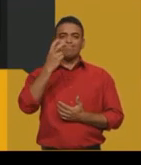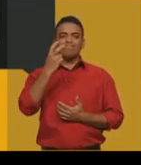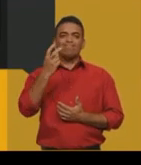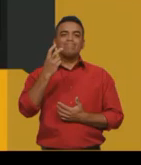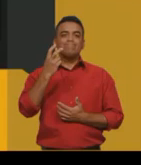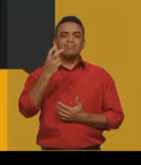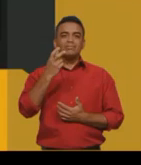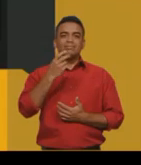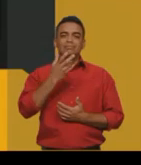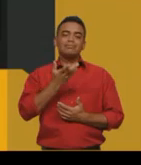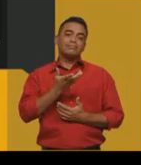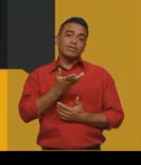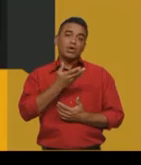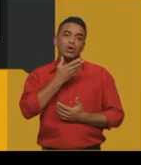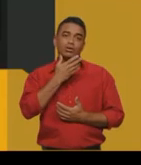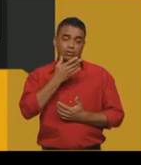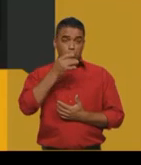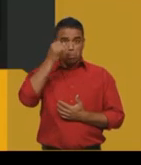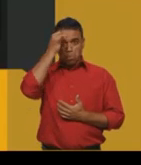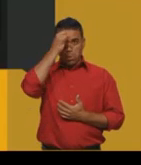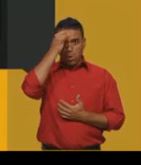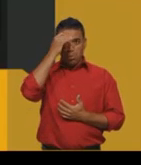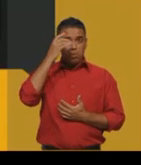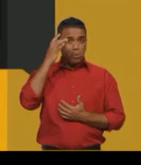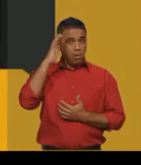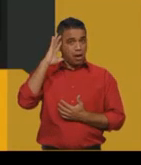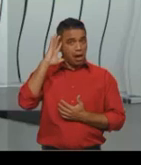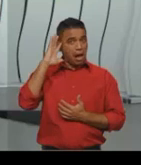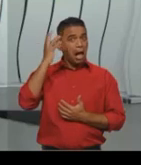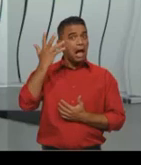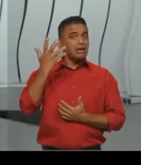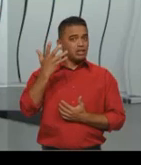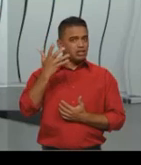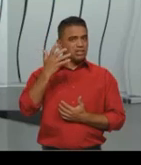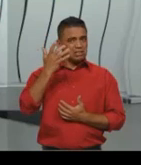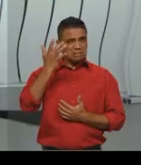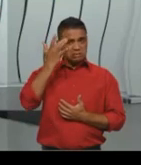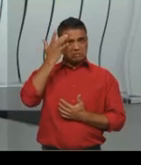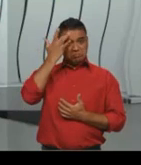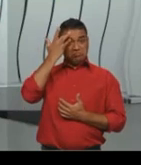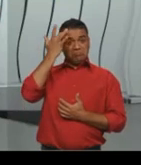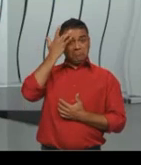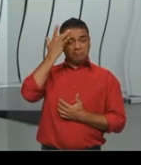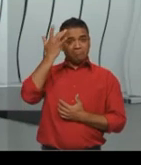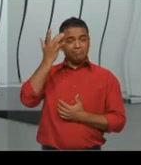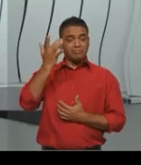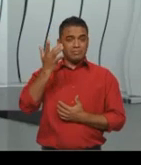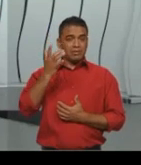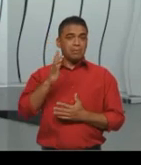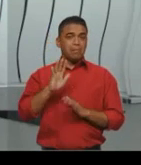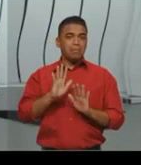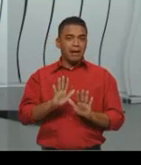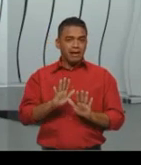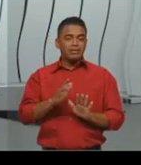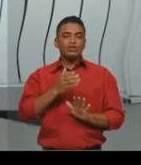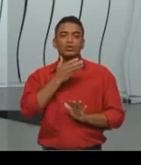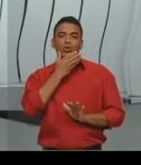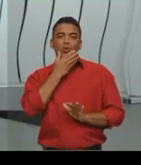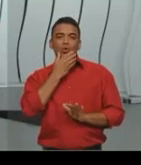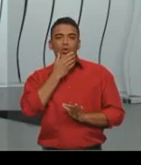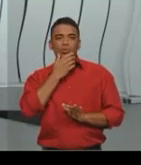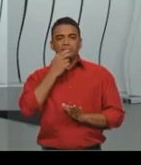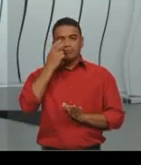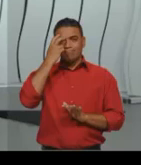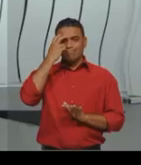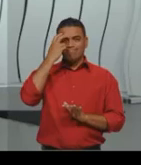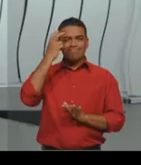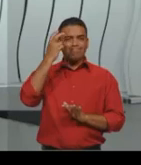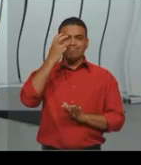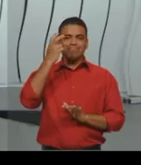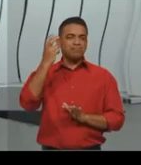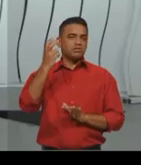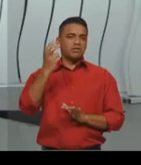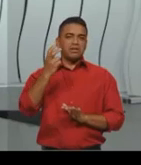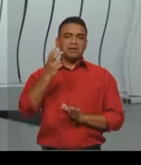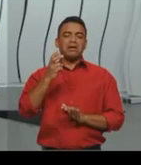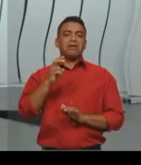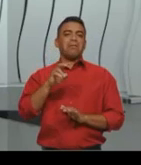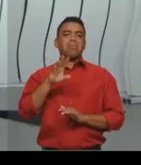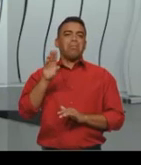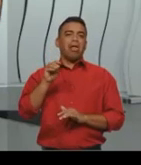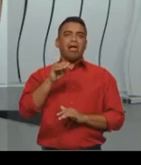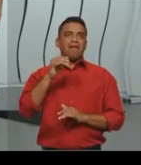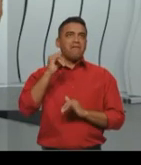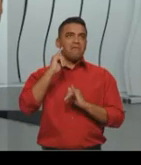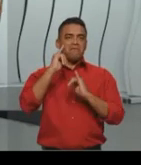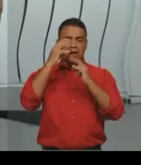fool. Então o bobo acha que é sábio e um sábio, né, conhece a